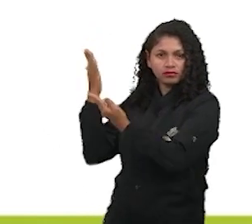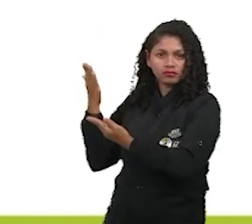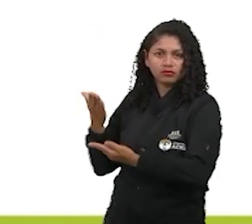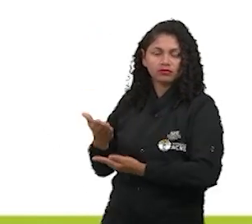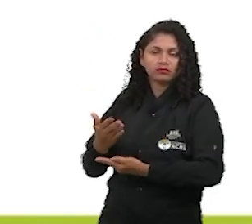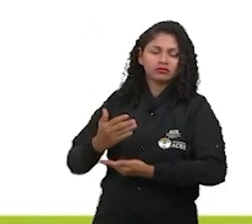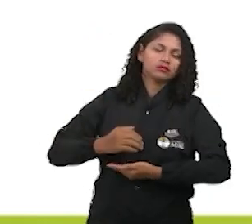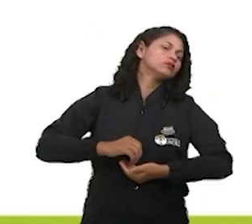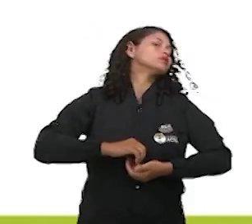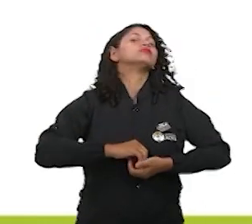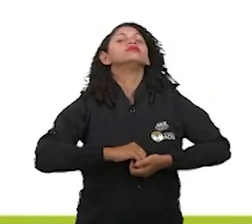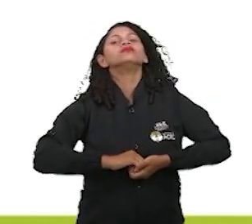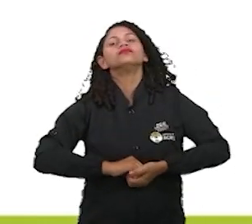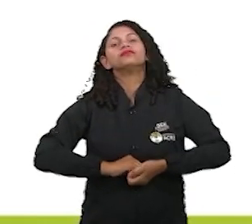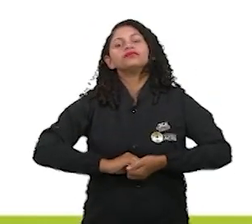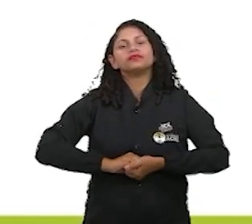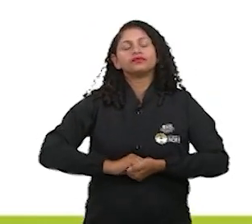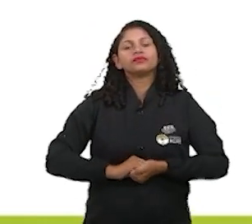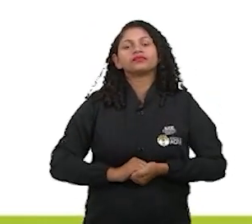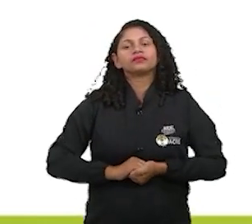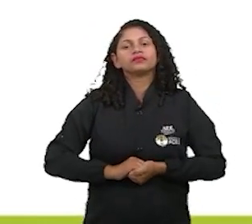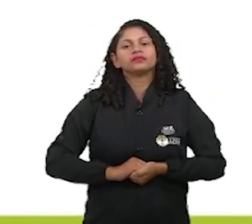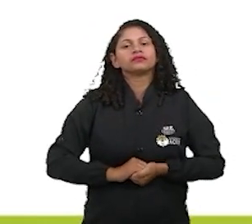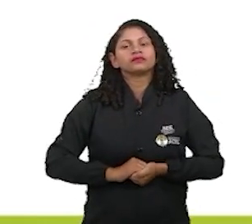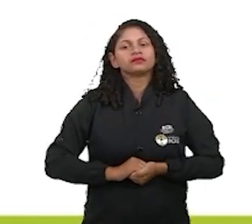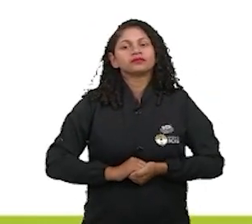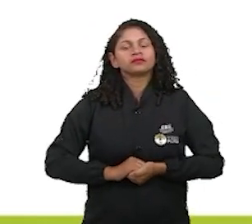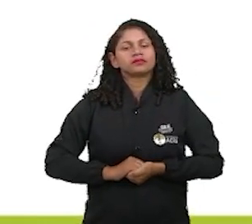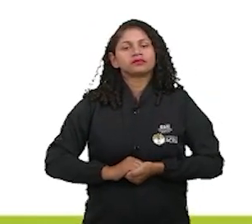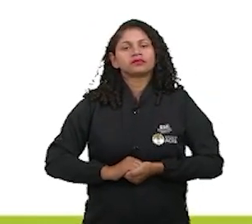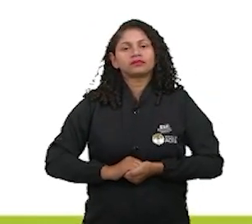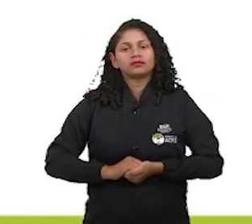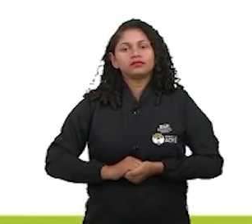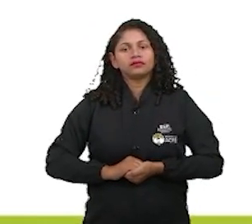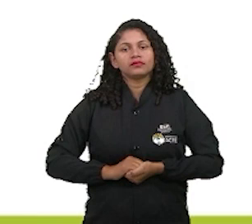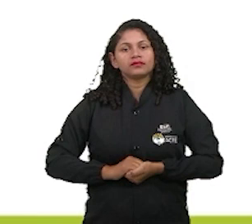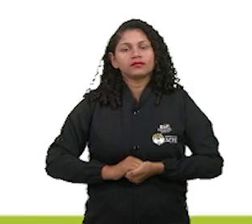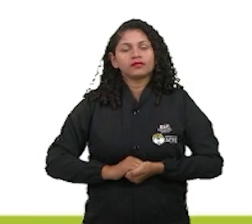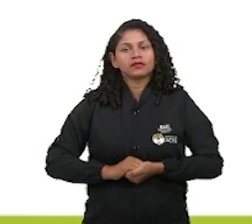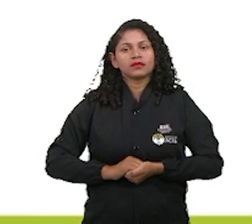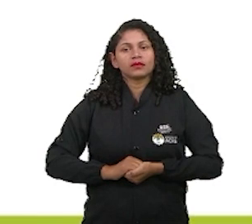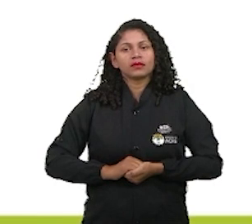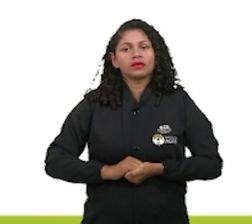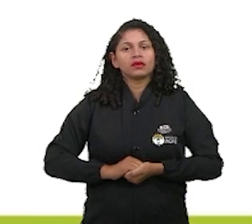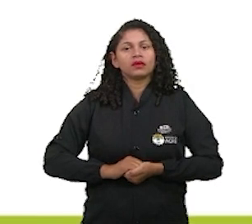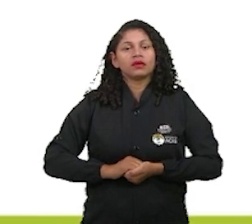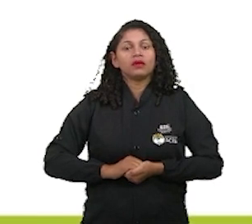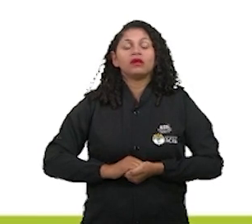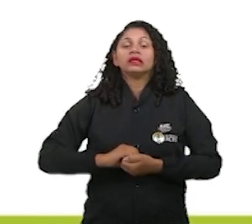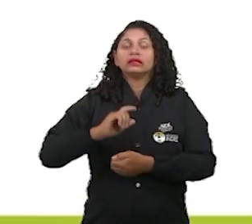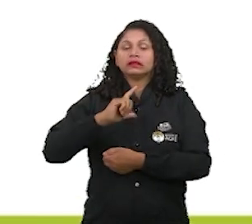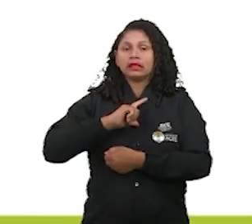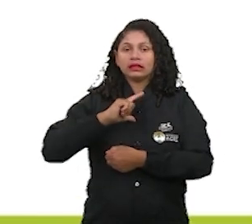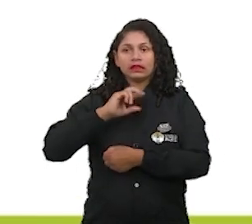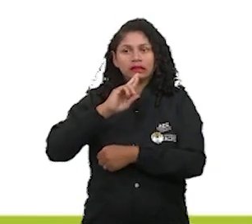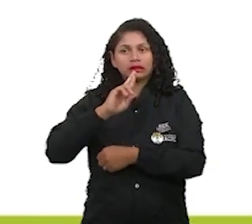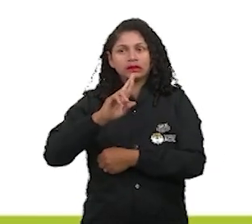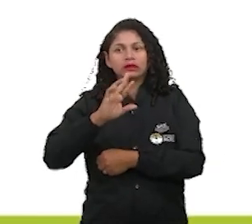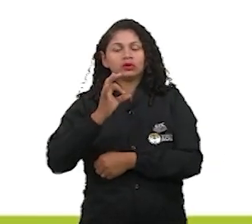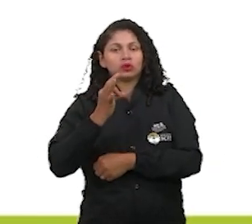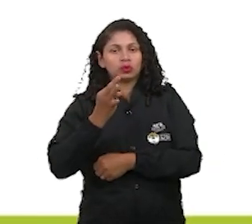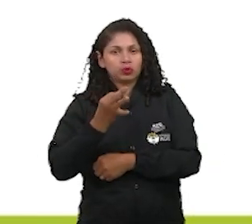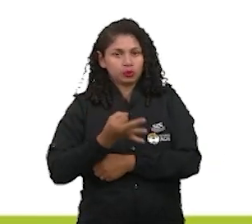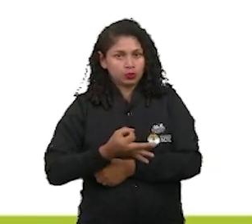de confrontar a imprevisibilidade das coisas. E aqui nós temos a nossa resposta adequada, que é